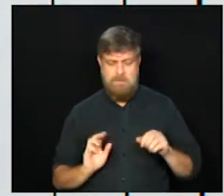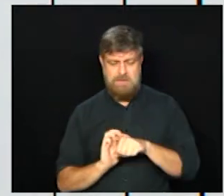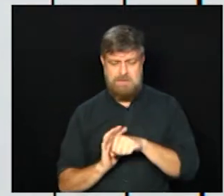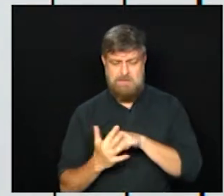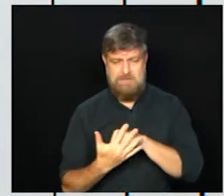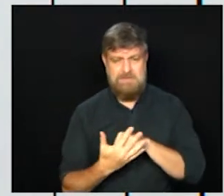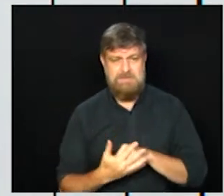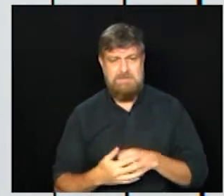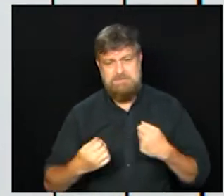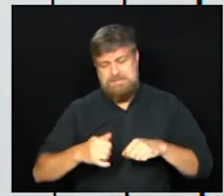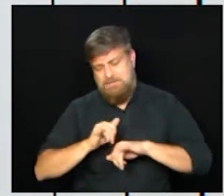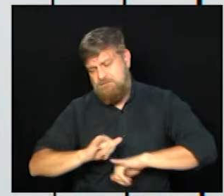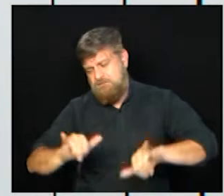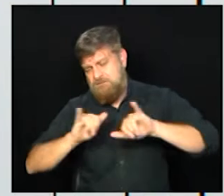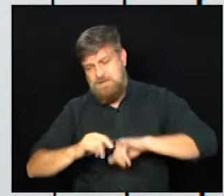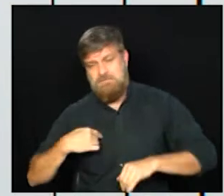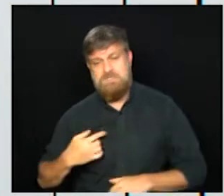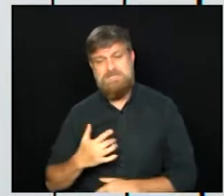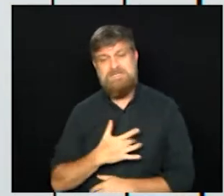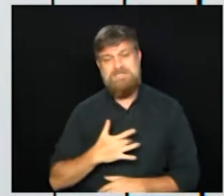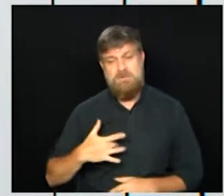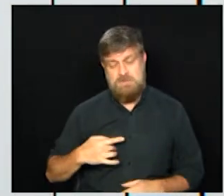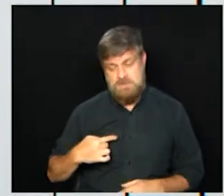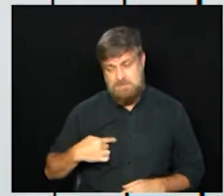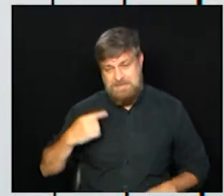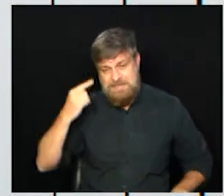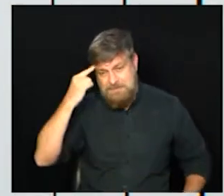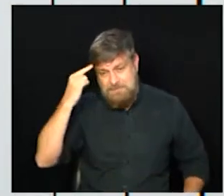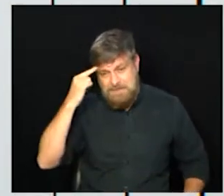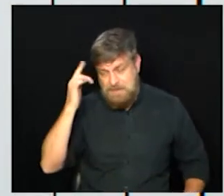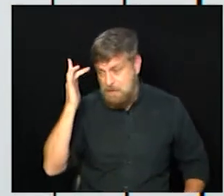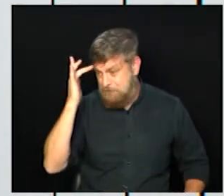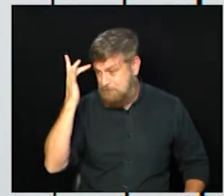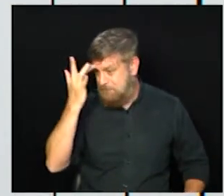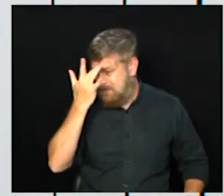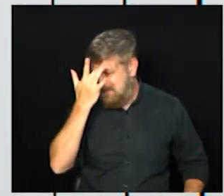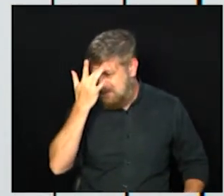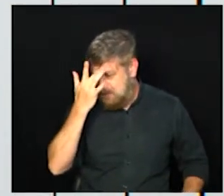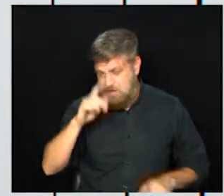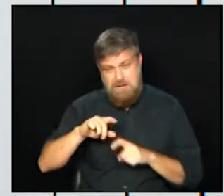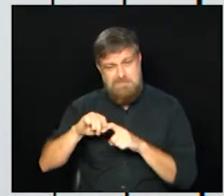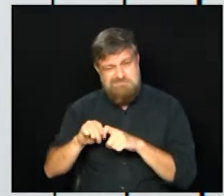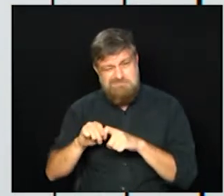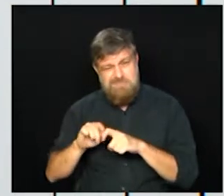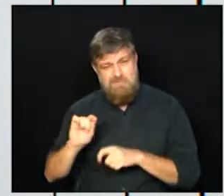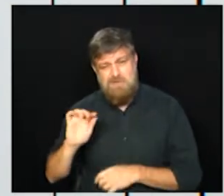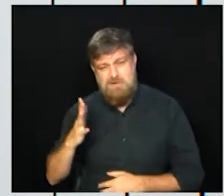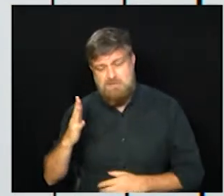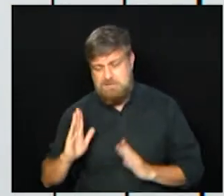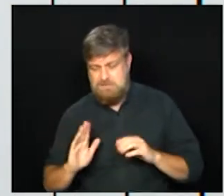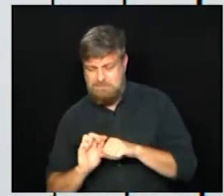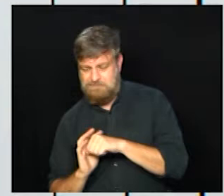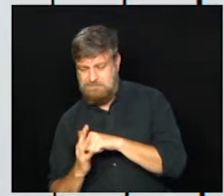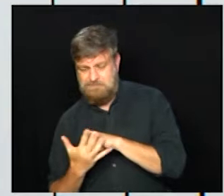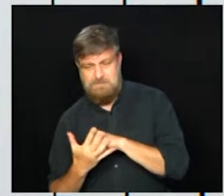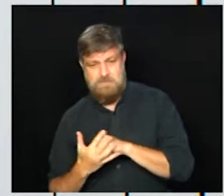precisa falar, né? Quando a gente fala de saúde mental, ela acabou vindo para trazer essa